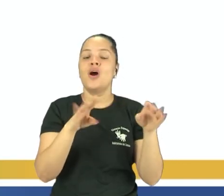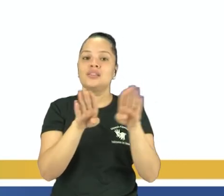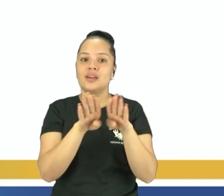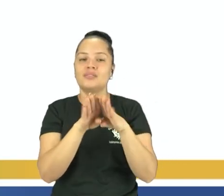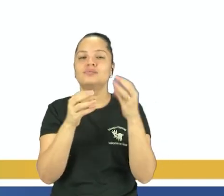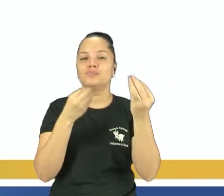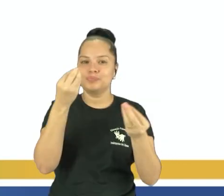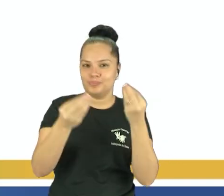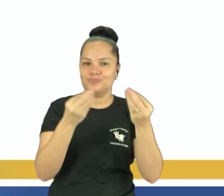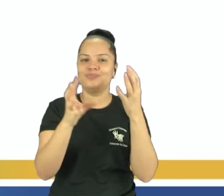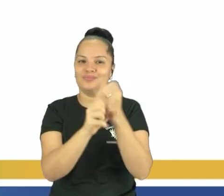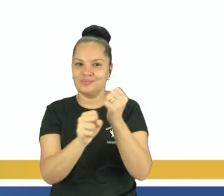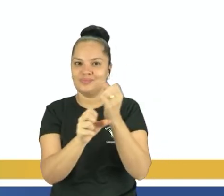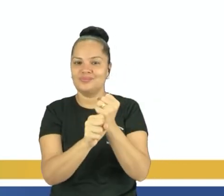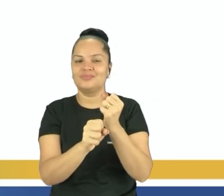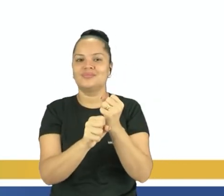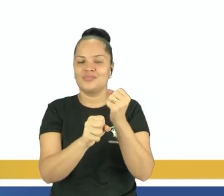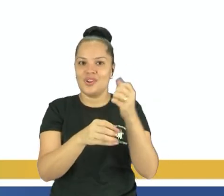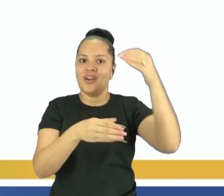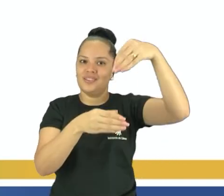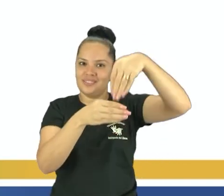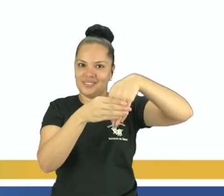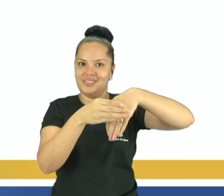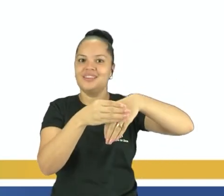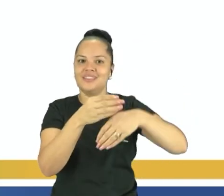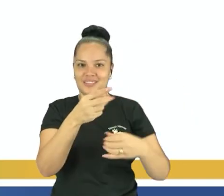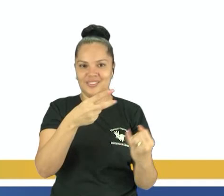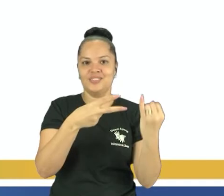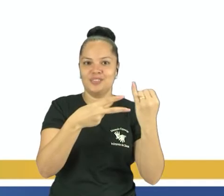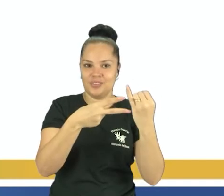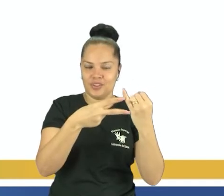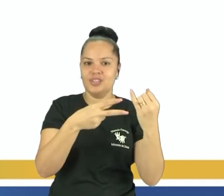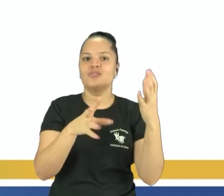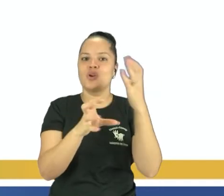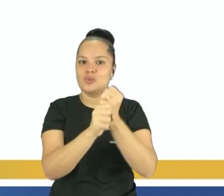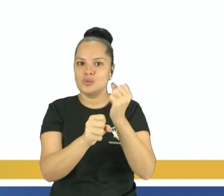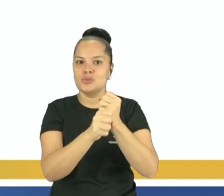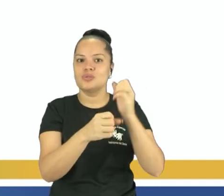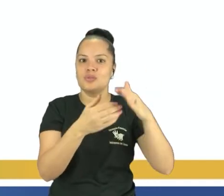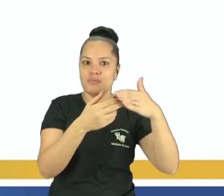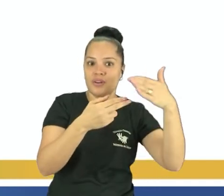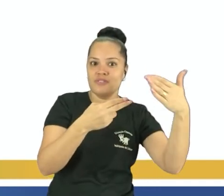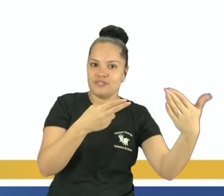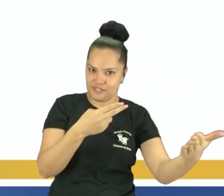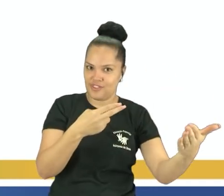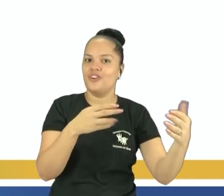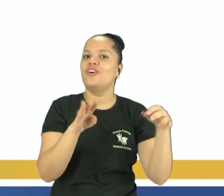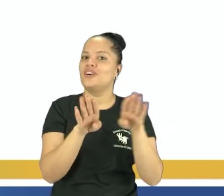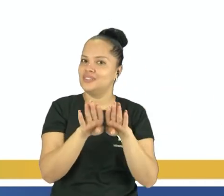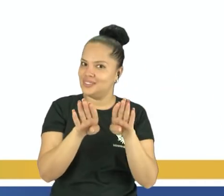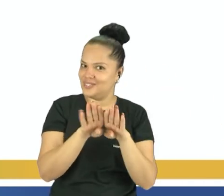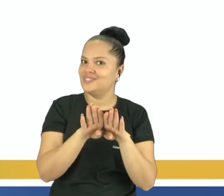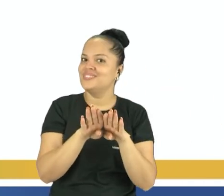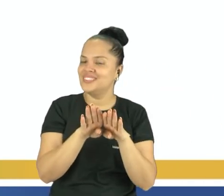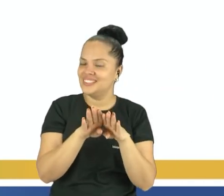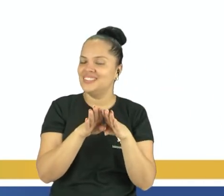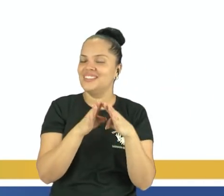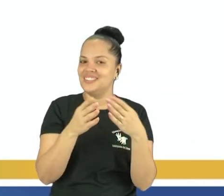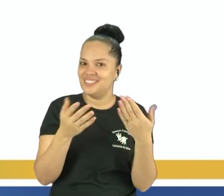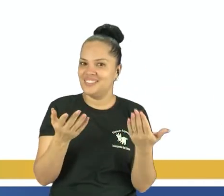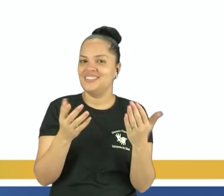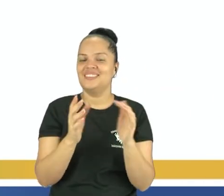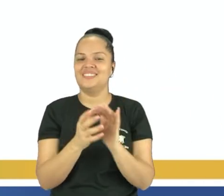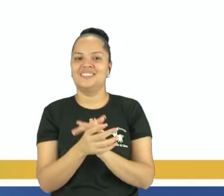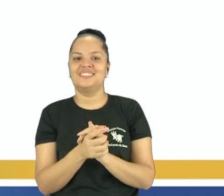calcula, né, a soma dos ângulos internos de um polígono, qualquer, né, que seja ele, e também aprendemos que a soma dos